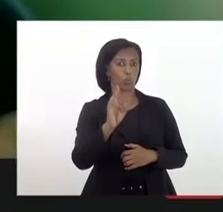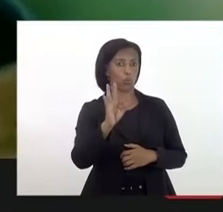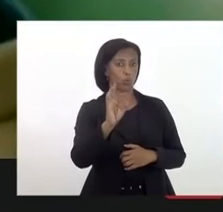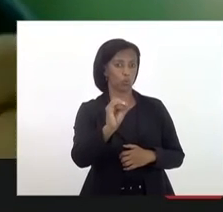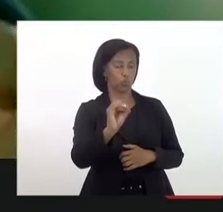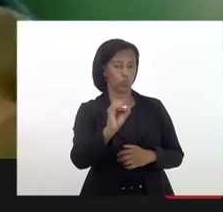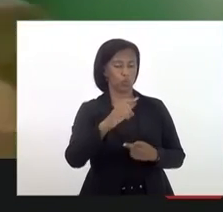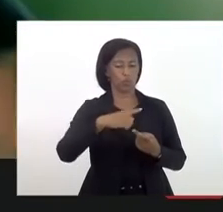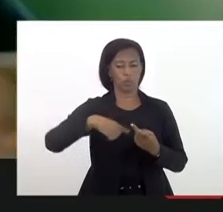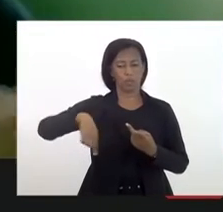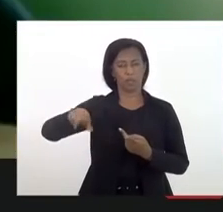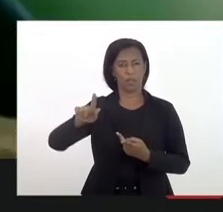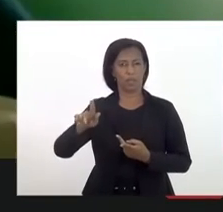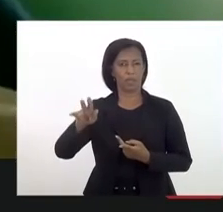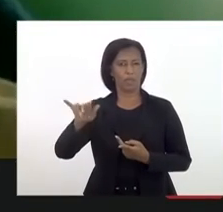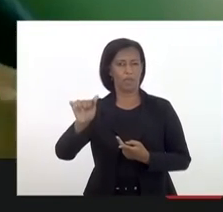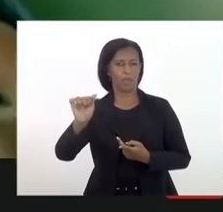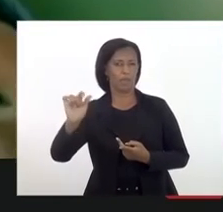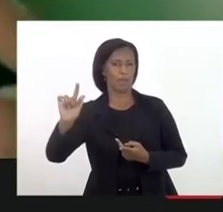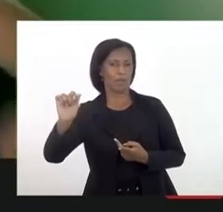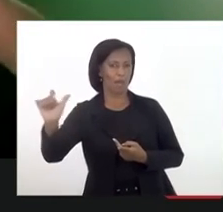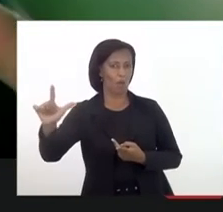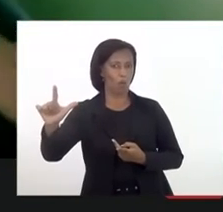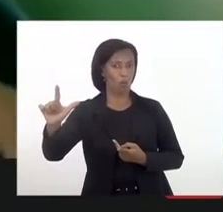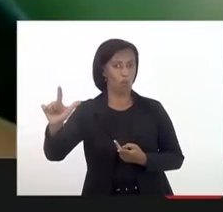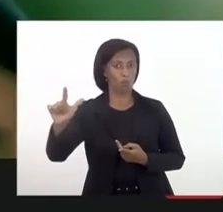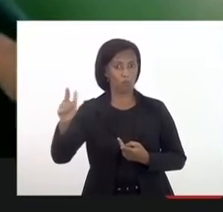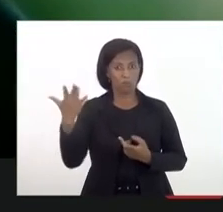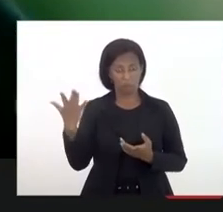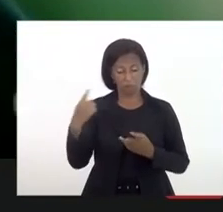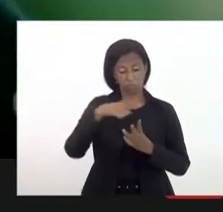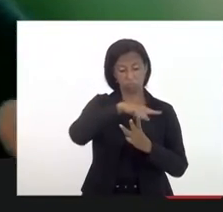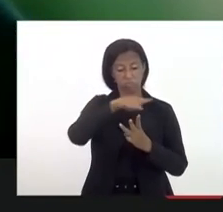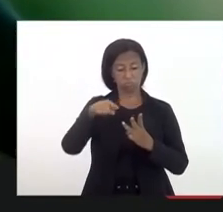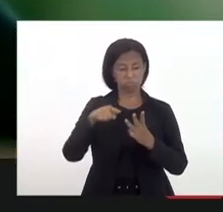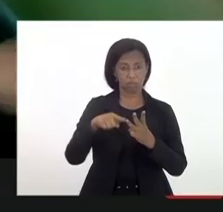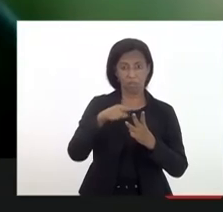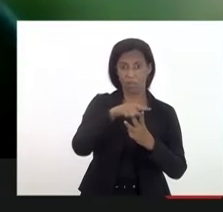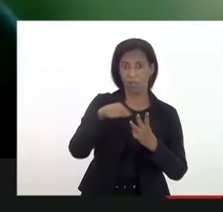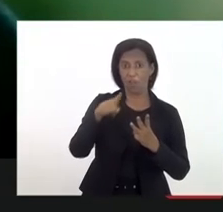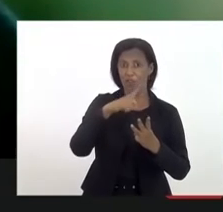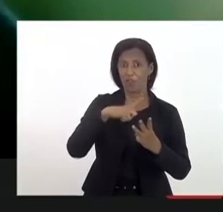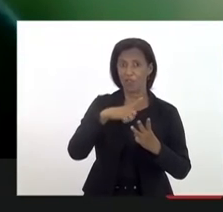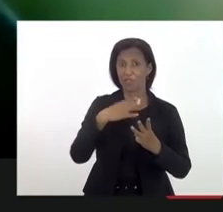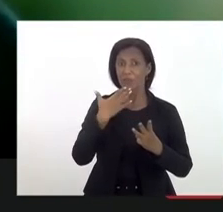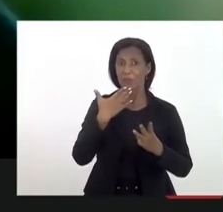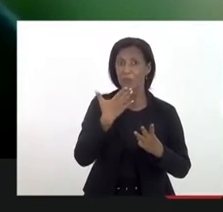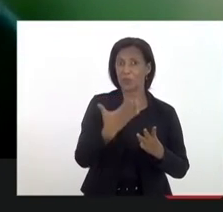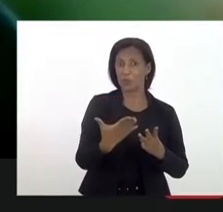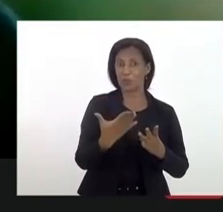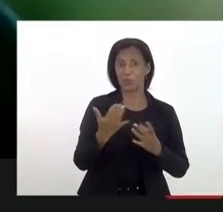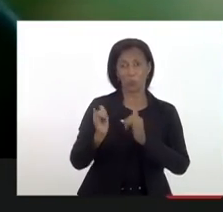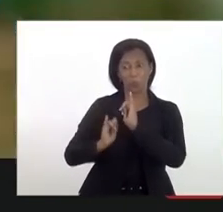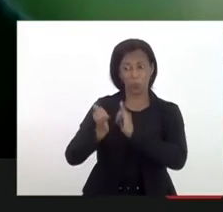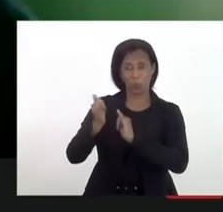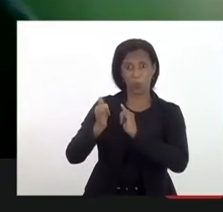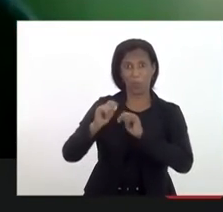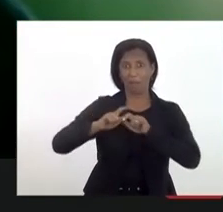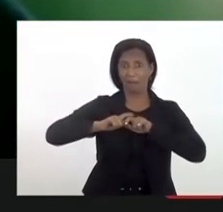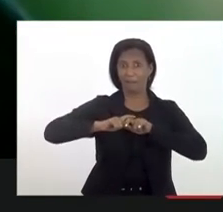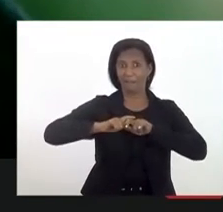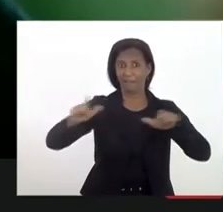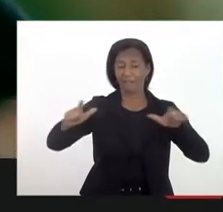tem a Gerdau. Então, você simplesmente, de cara, você tem a demanda termoelétrica e uma demanda industrial muito grande.